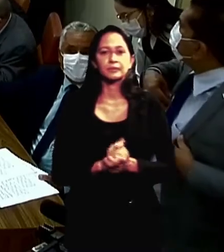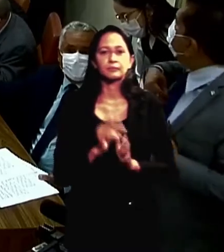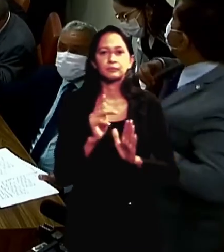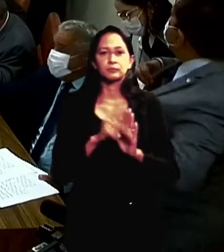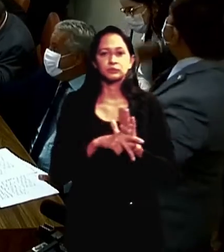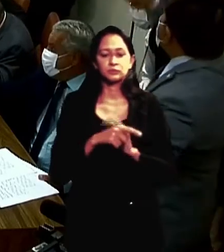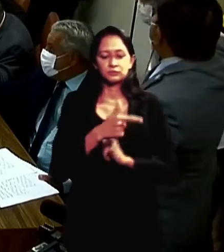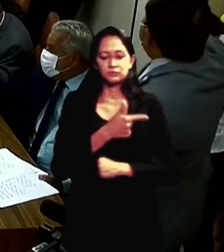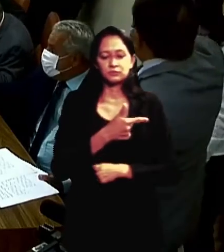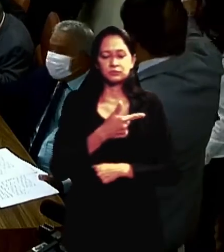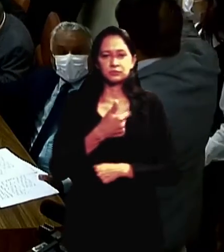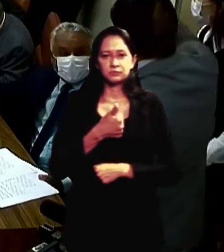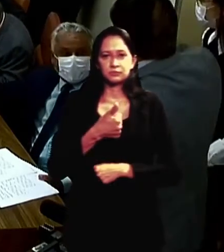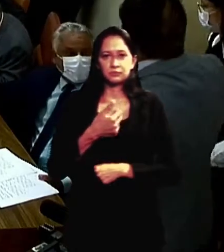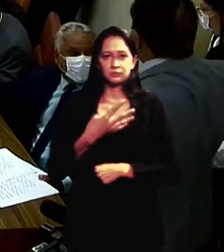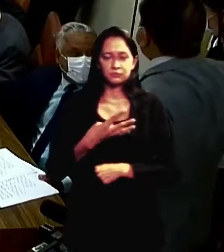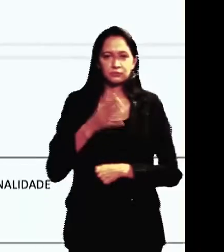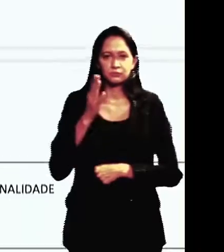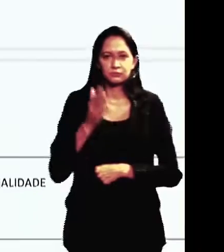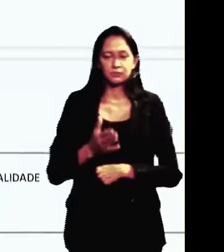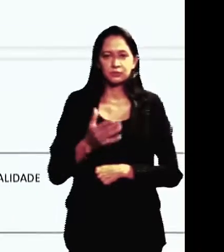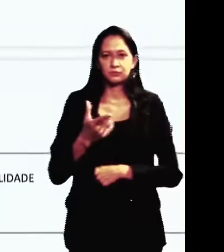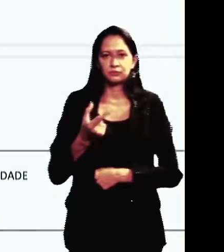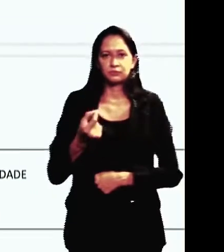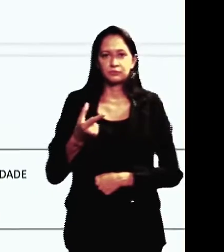número 214/2021.